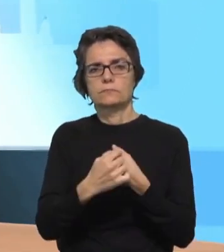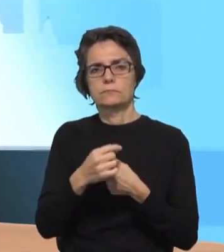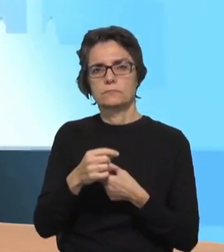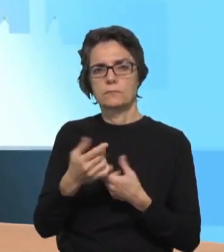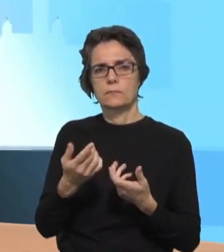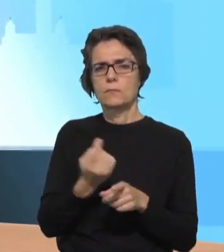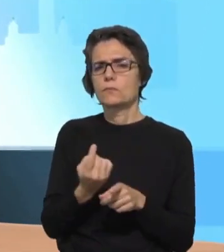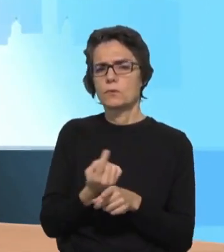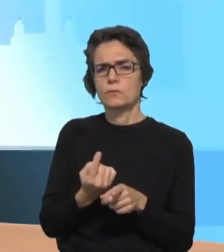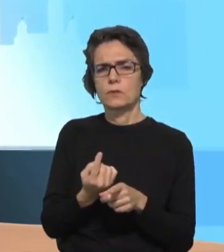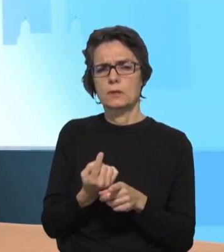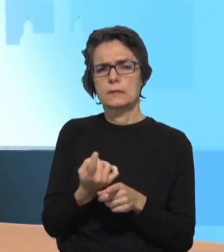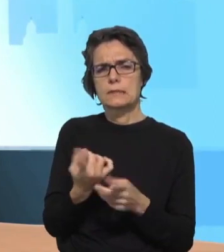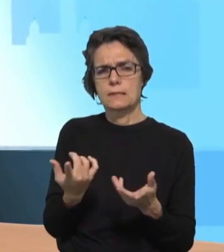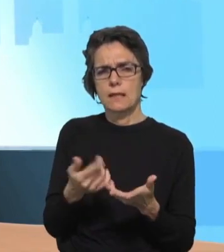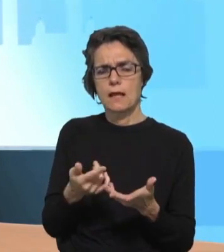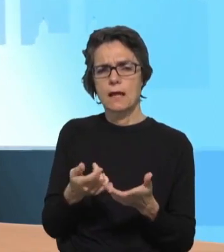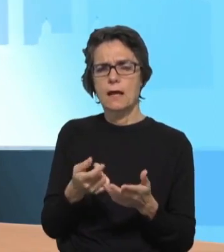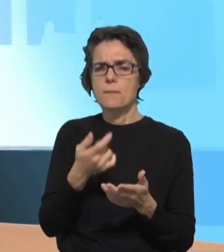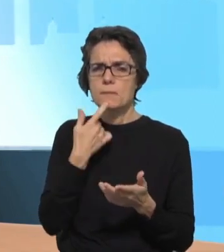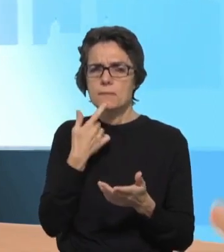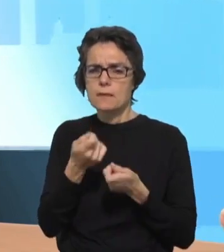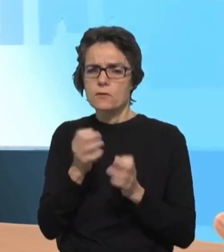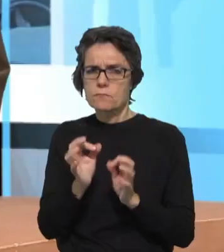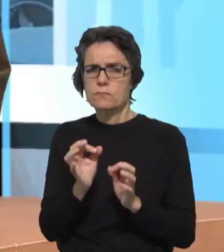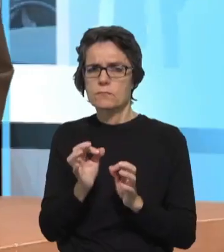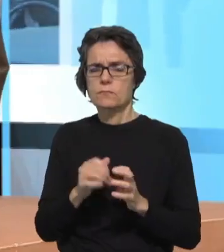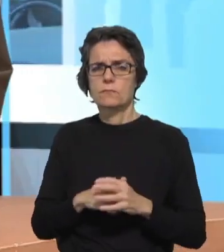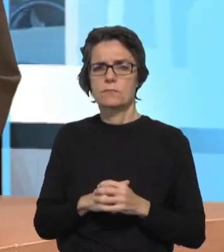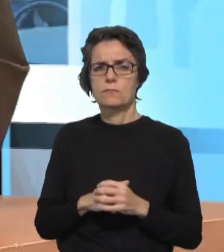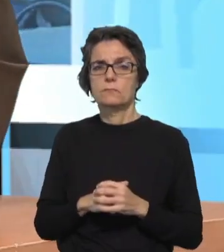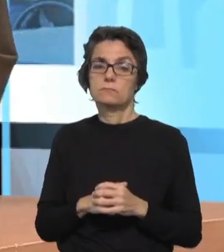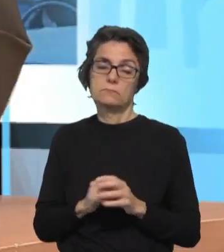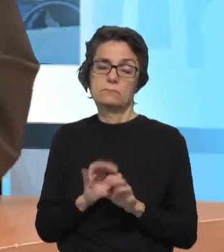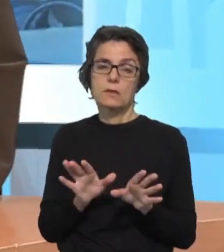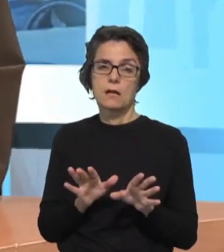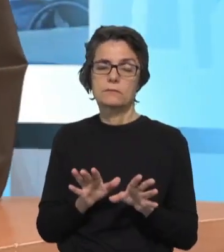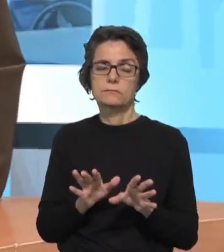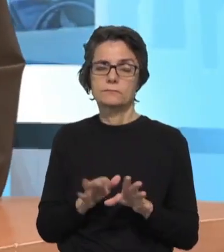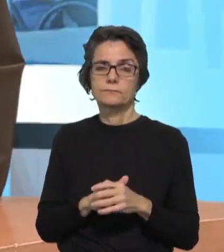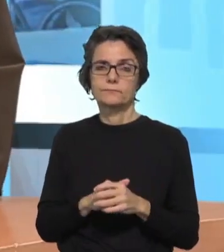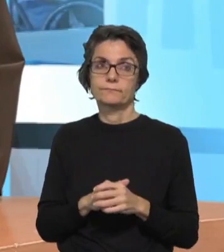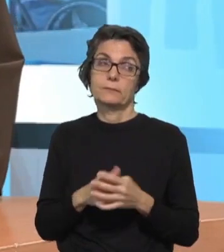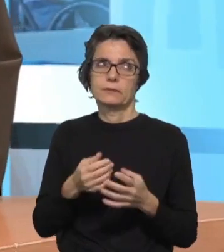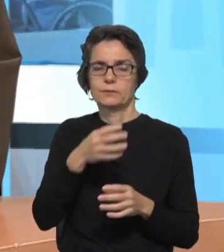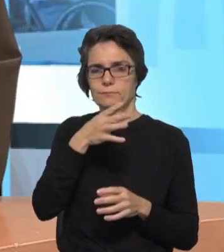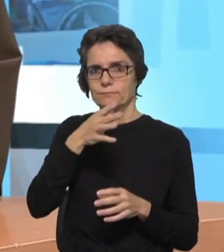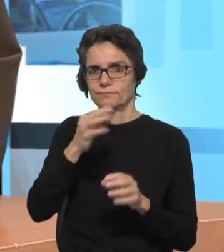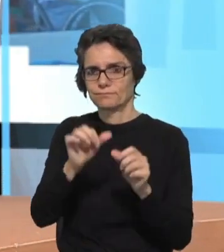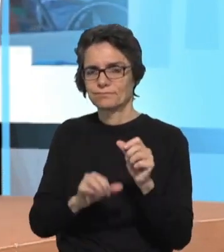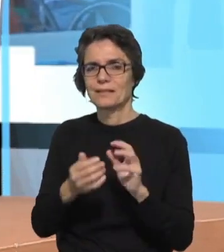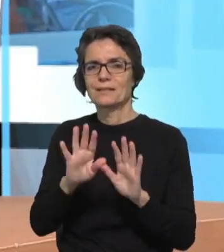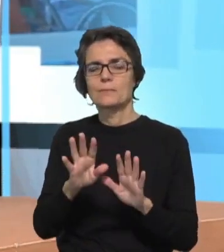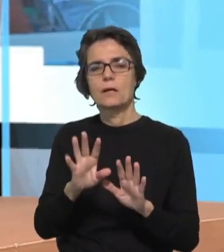essa necessidade de, enfim, pôr aí algum ponto de ordem? Havia, porque, enfim, isto levar-nos a muita... Sim, muita história.